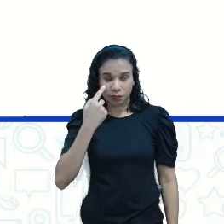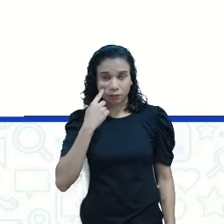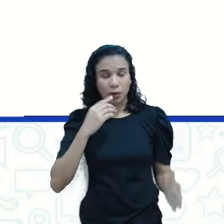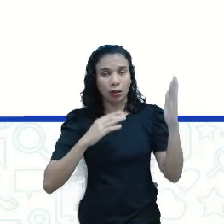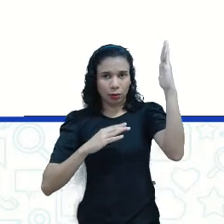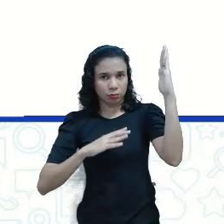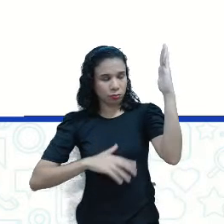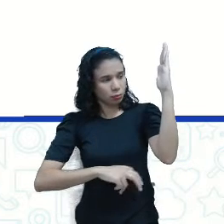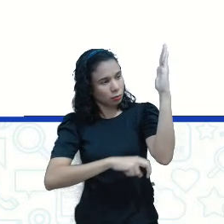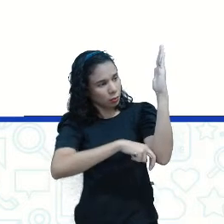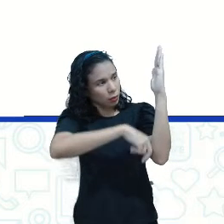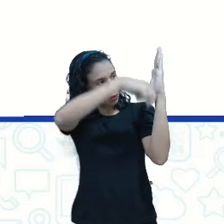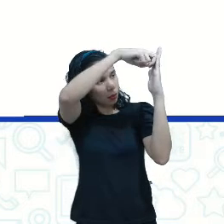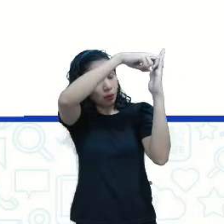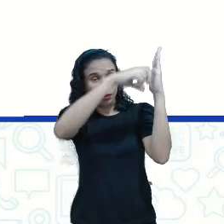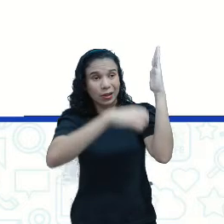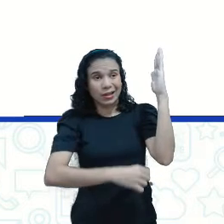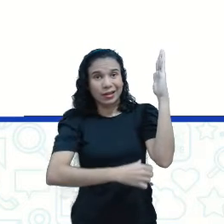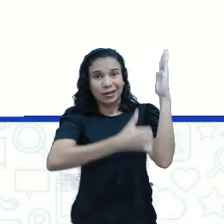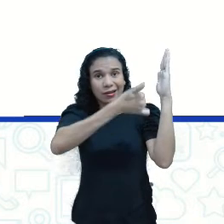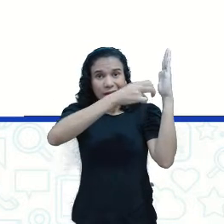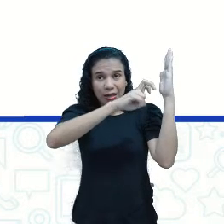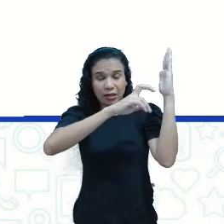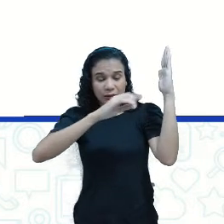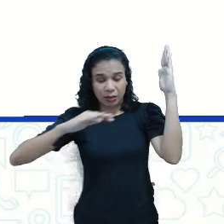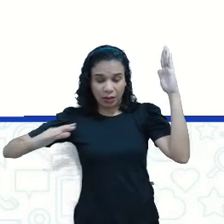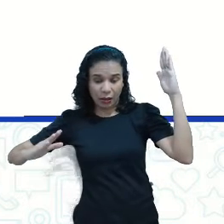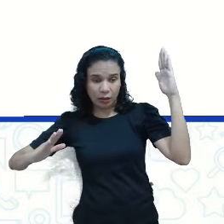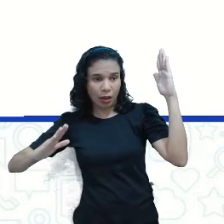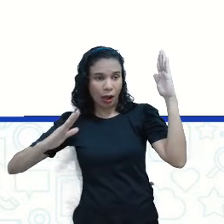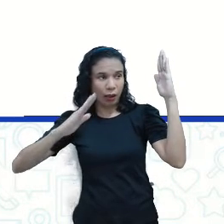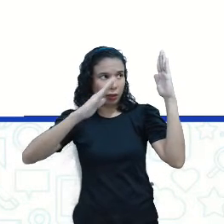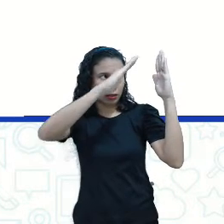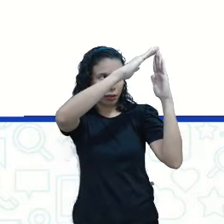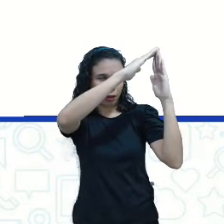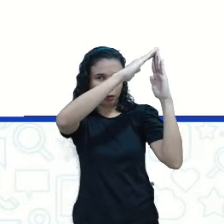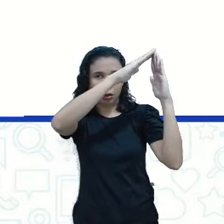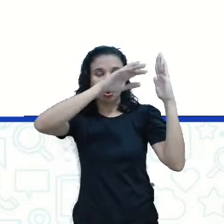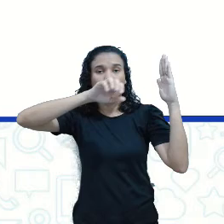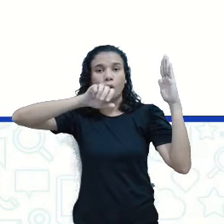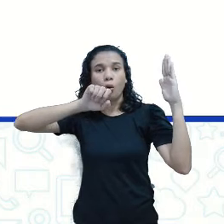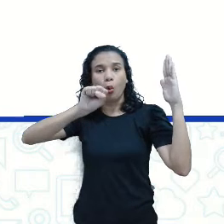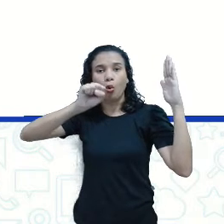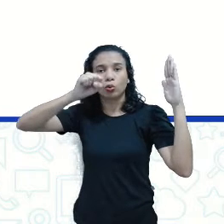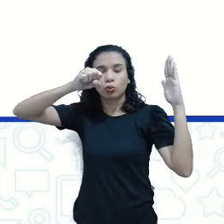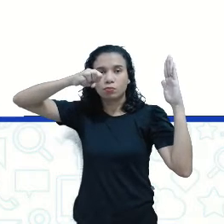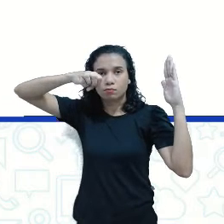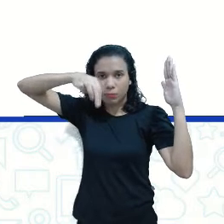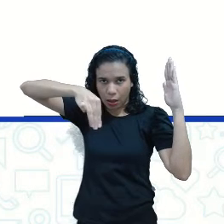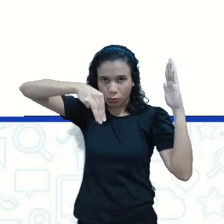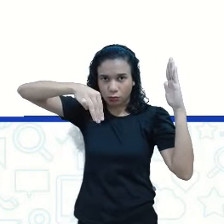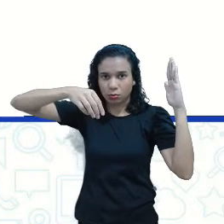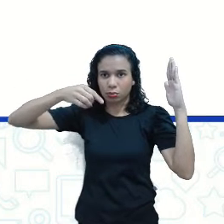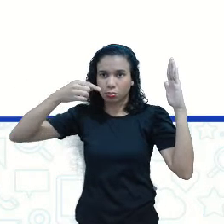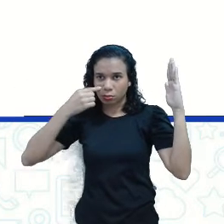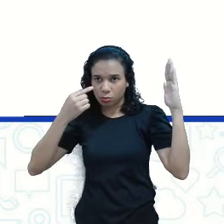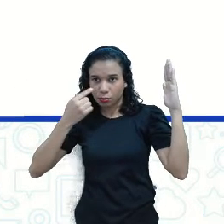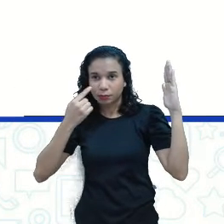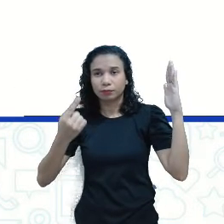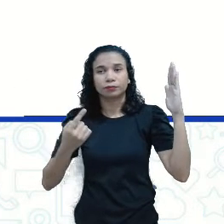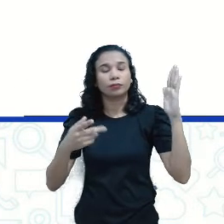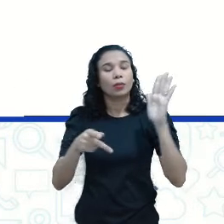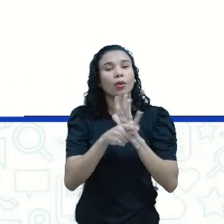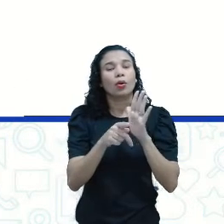está lá, da escada até o prédio tem 8 metros de distância. Tá bom? Lembra disso. E aí,